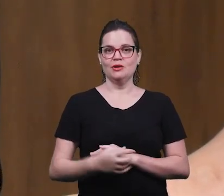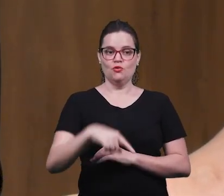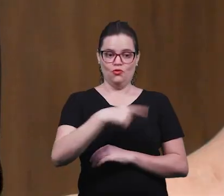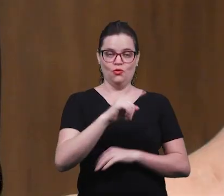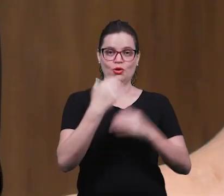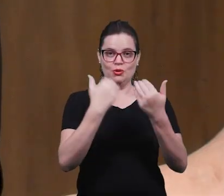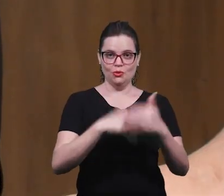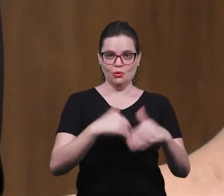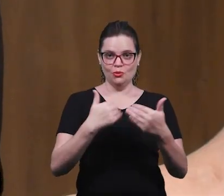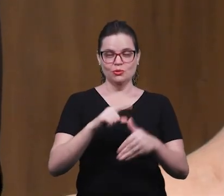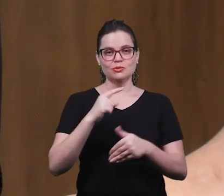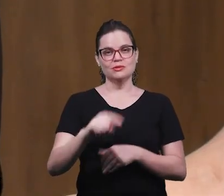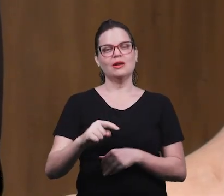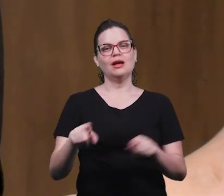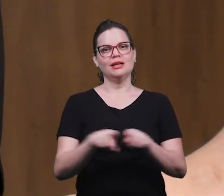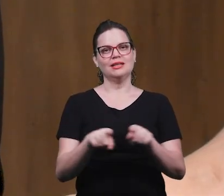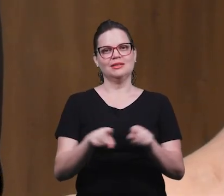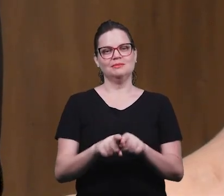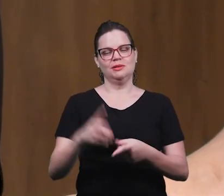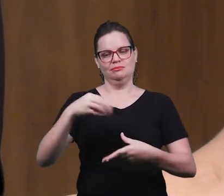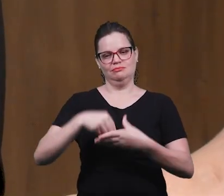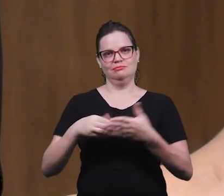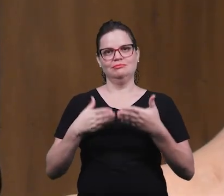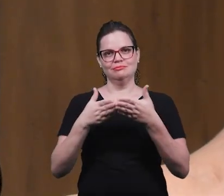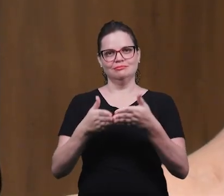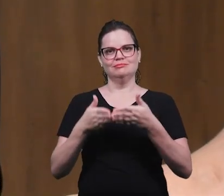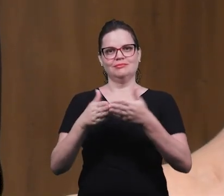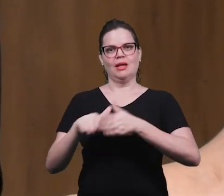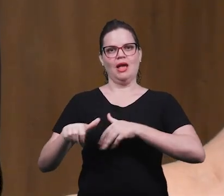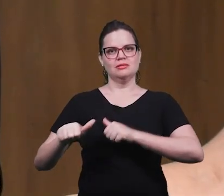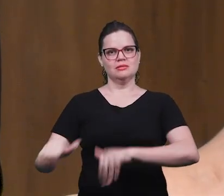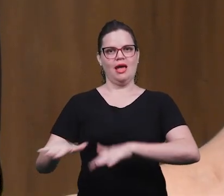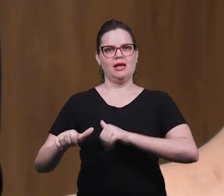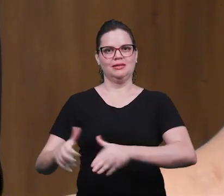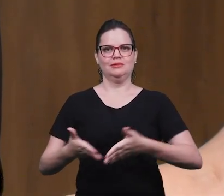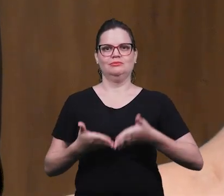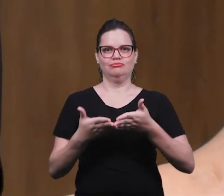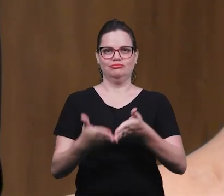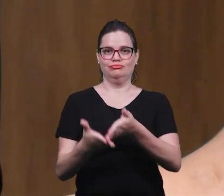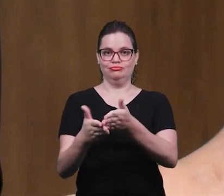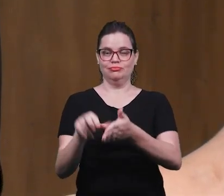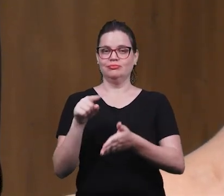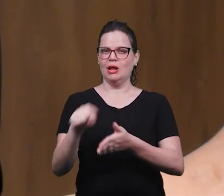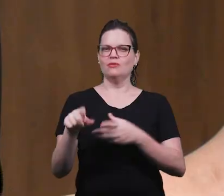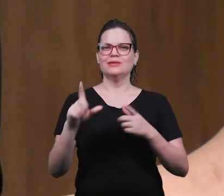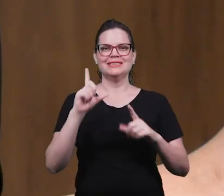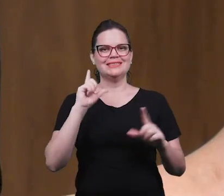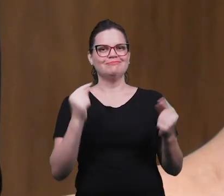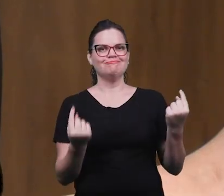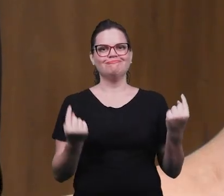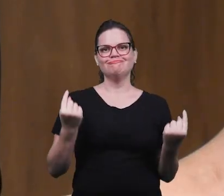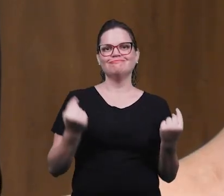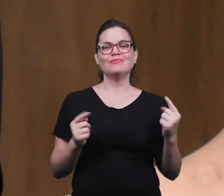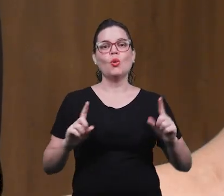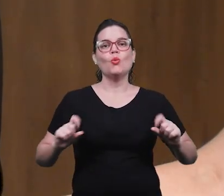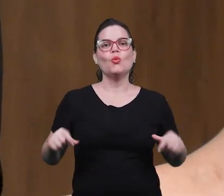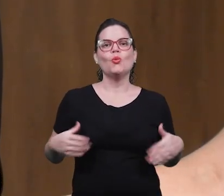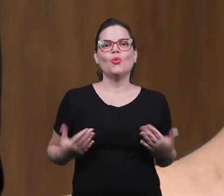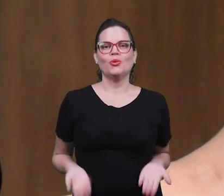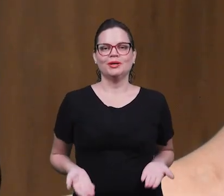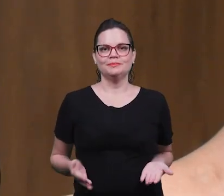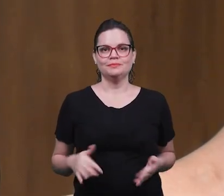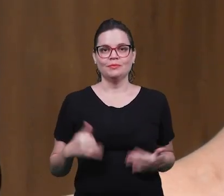para a Marinha. E dentro da Marinha, quando chega numa determinada fase, você tem que fazer uma opção